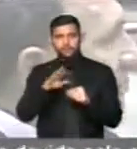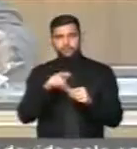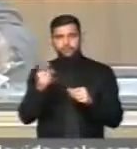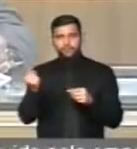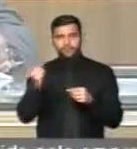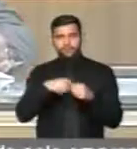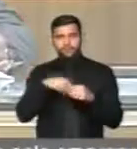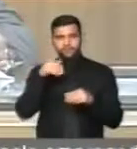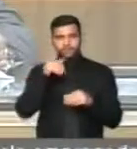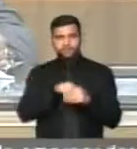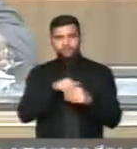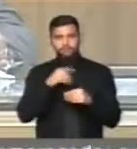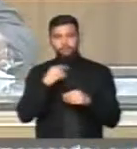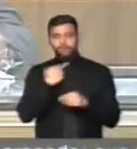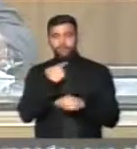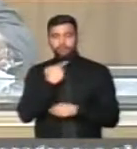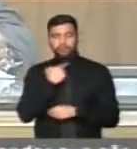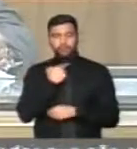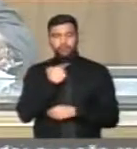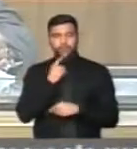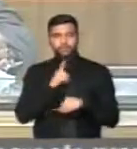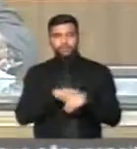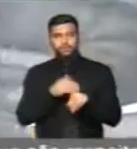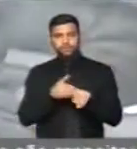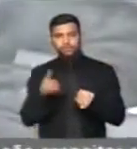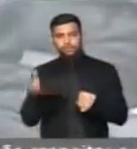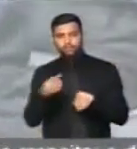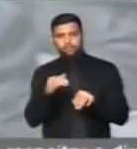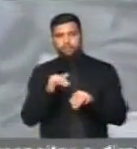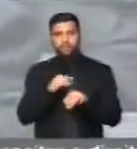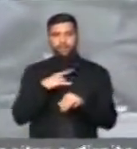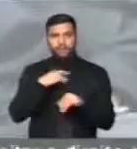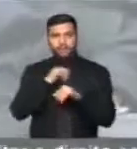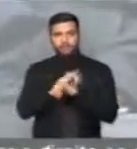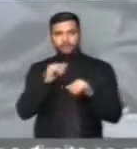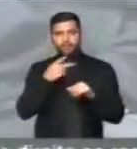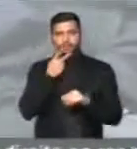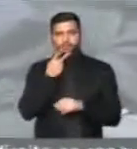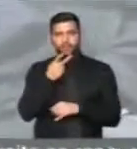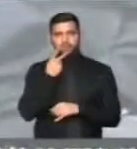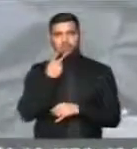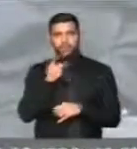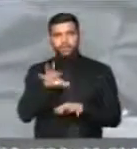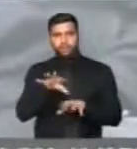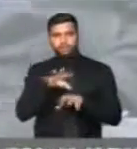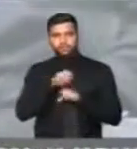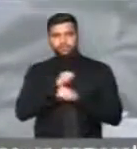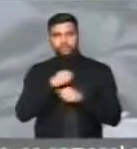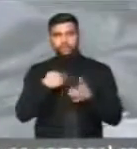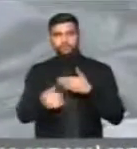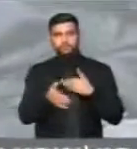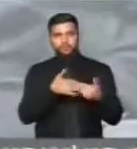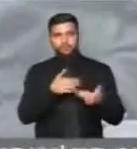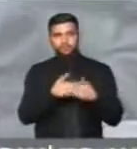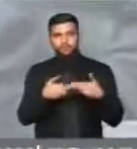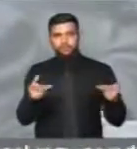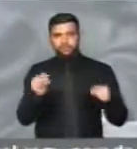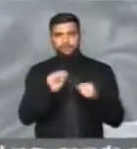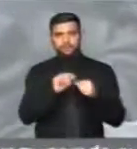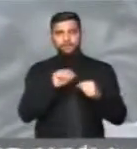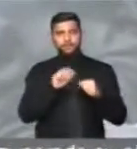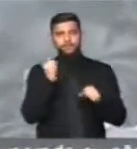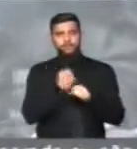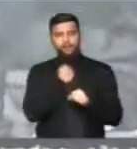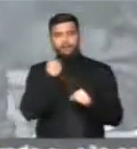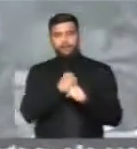reeleição. Porque não se pode, durante o período eleitoral, propor e dizer e assumir, custo que custar, farei essa